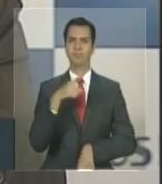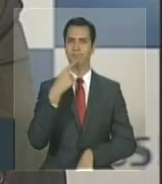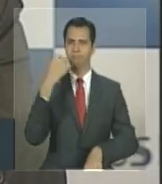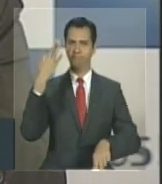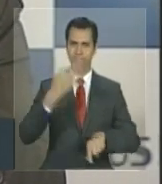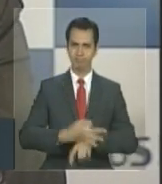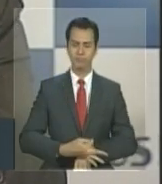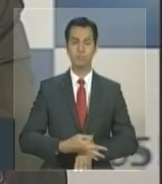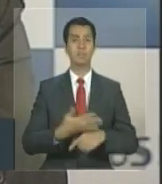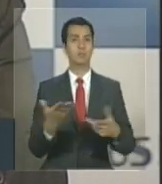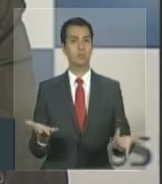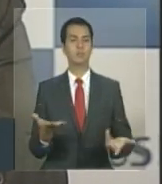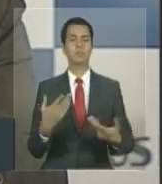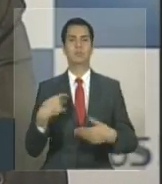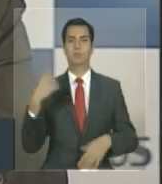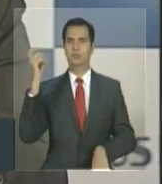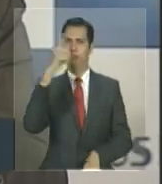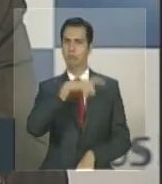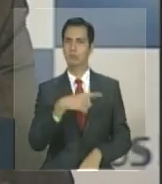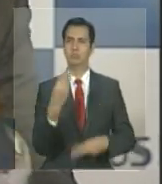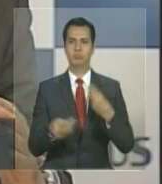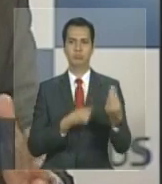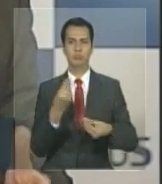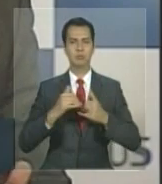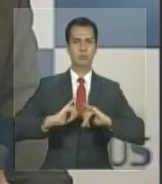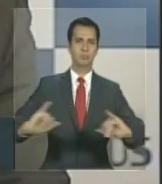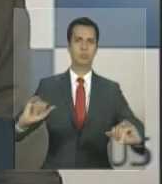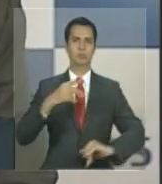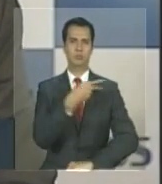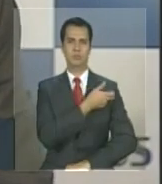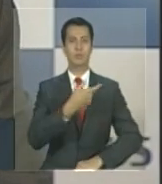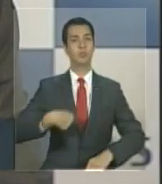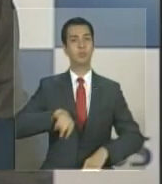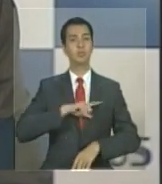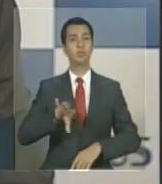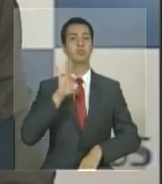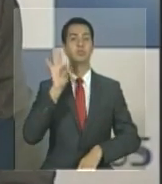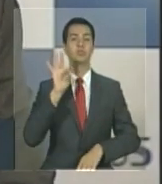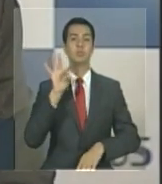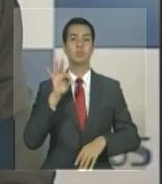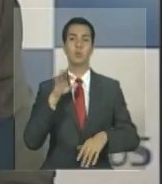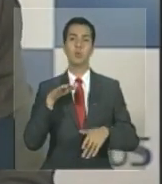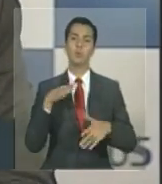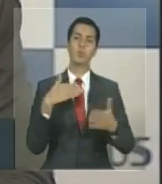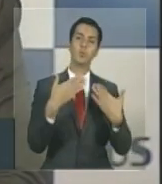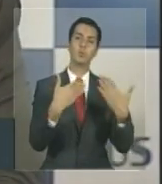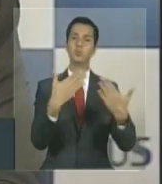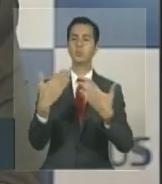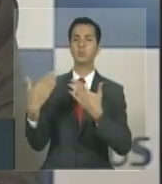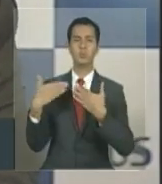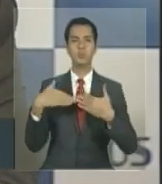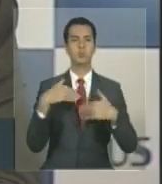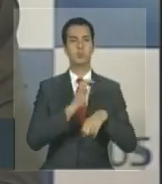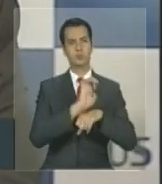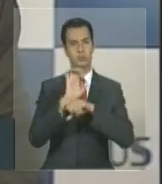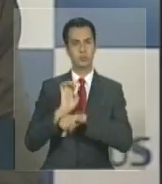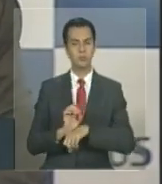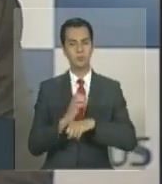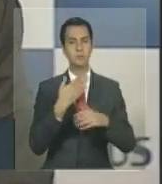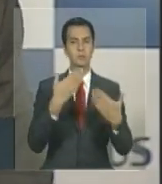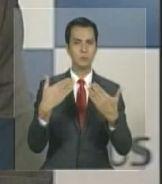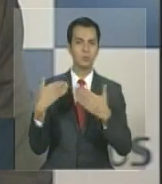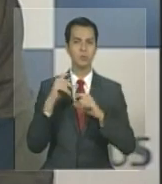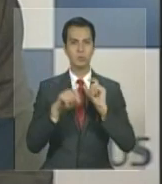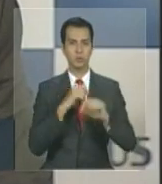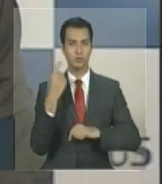campanhas nacionais. Então, nós optamos com os estados e municípios para iniciar imediatamente após, né,